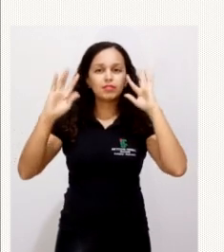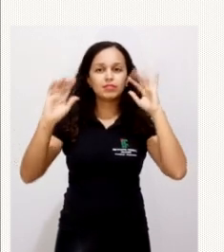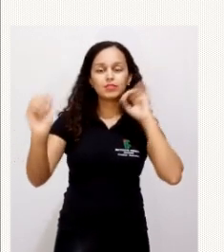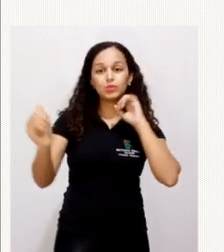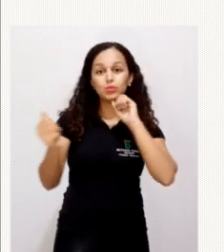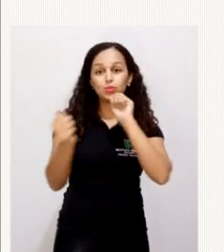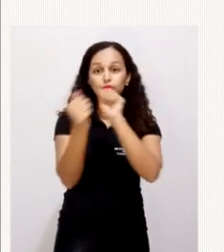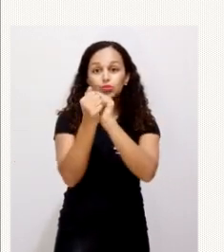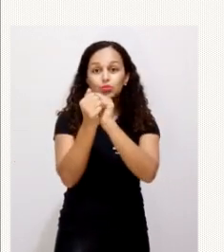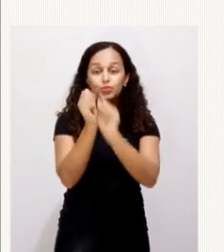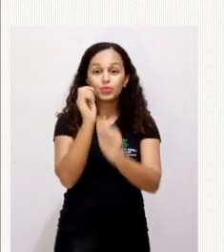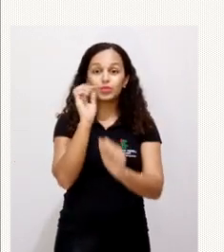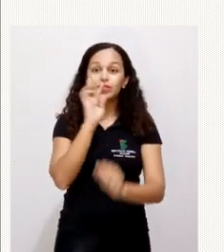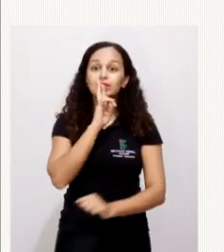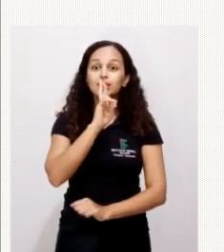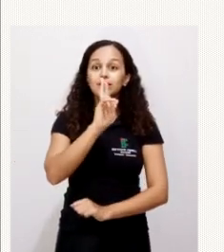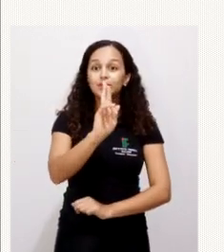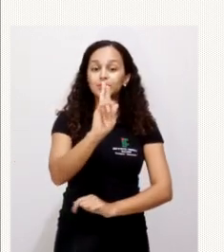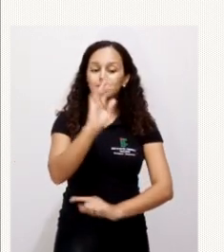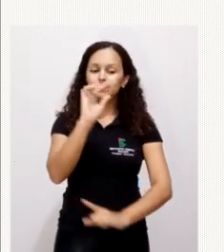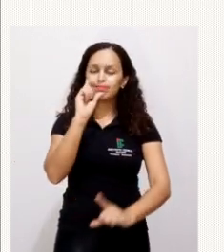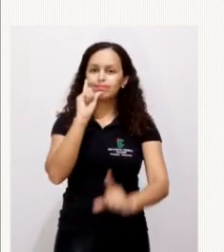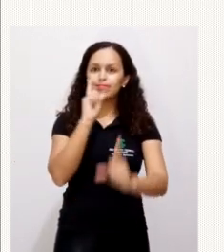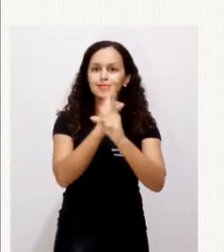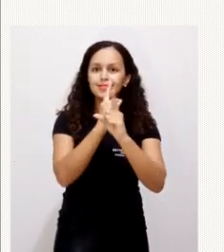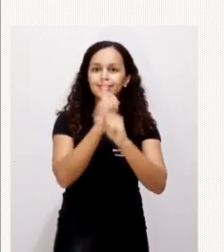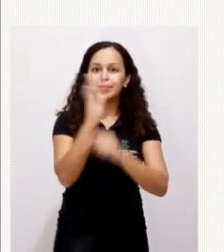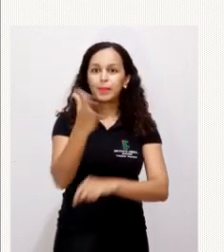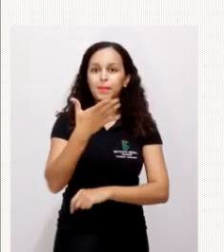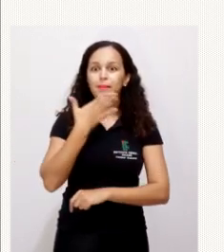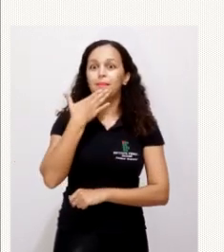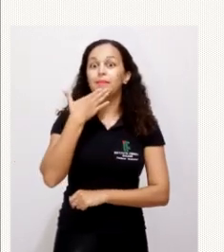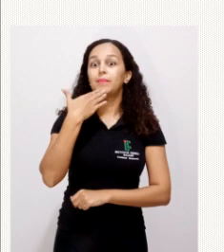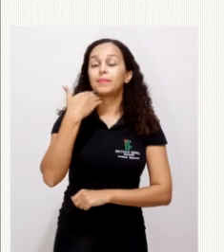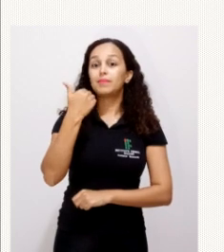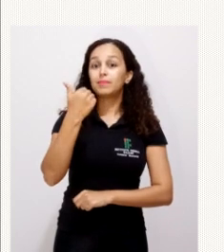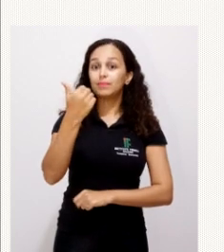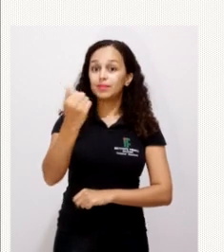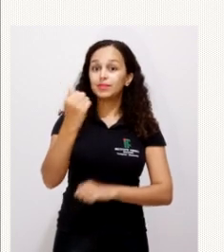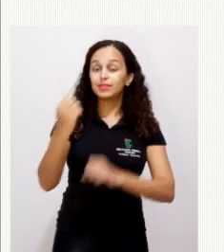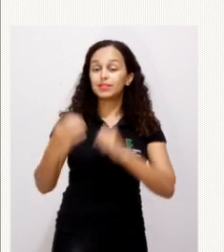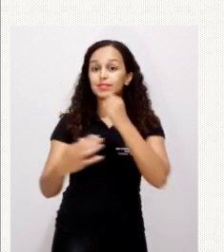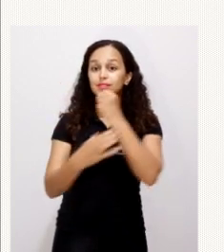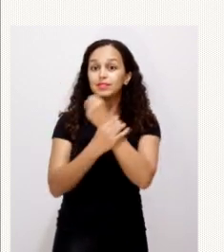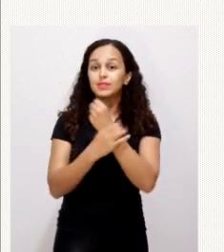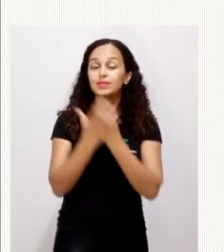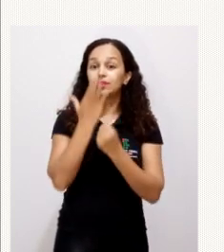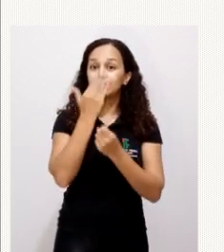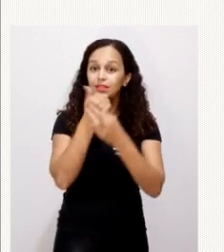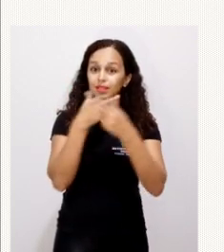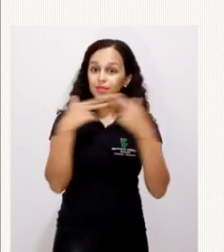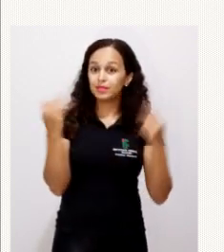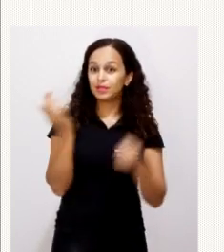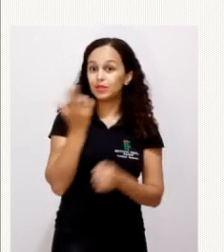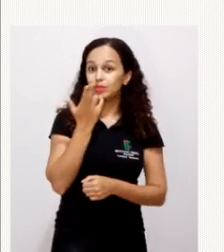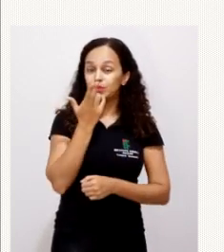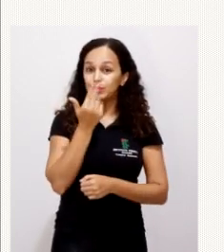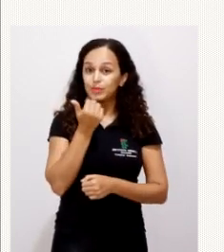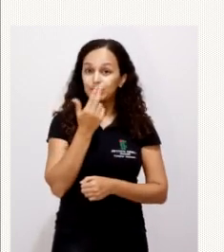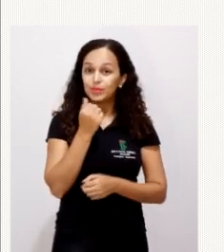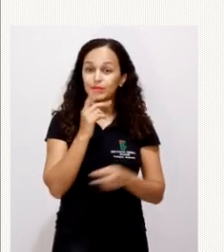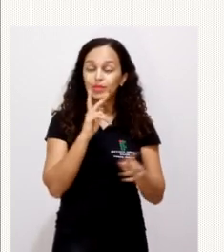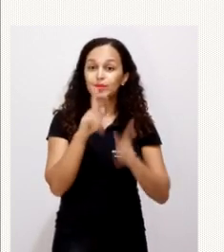juntos encontrá-las, né, para melhoria, tanto da segurança alimentar e nutricional das populações,